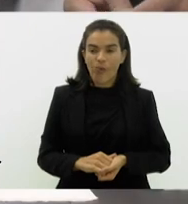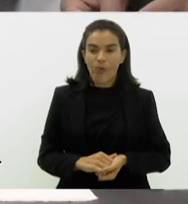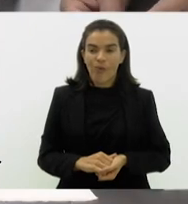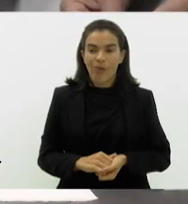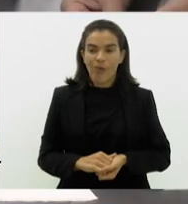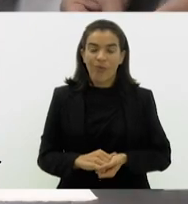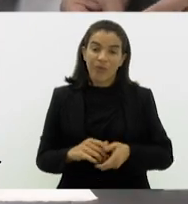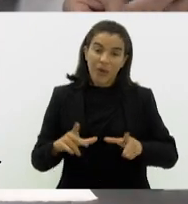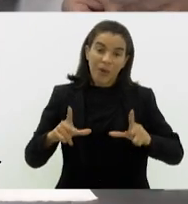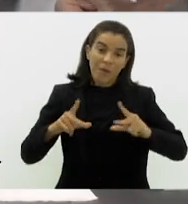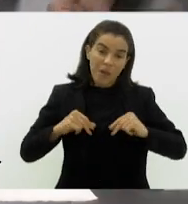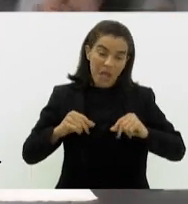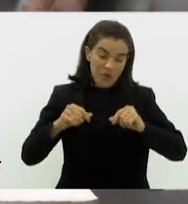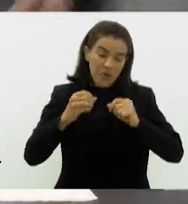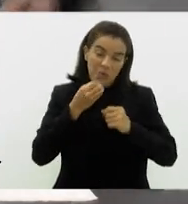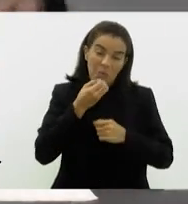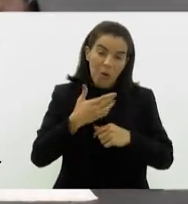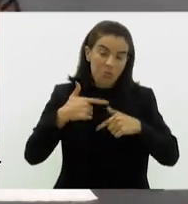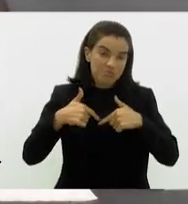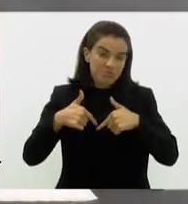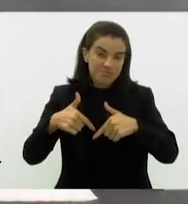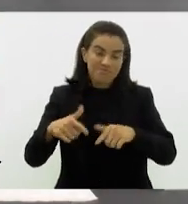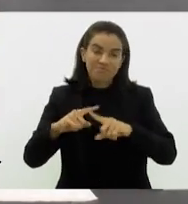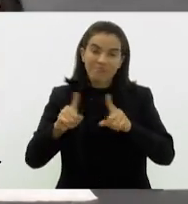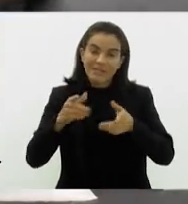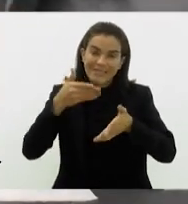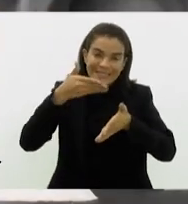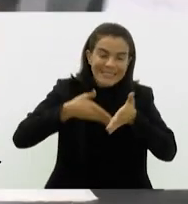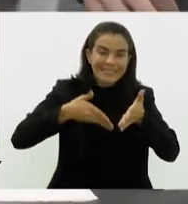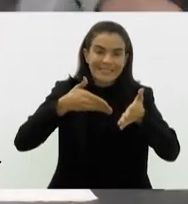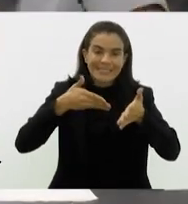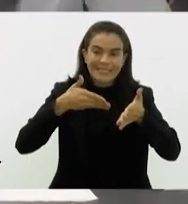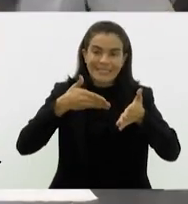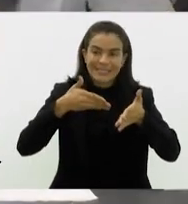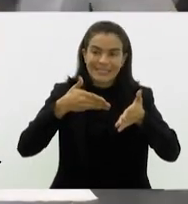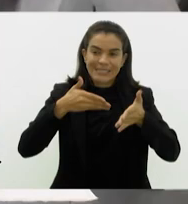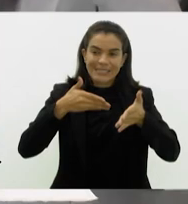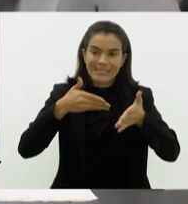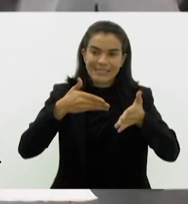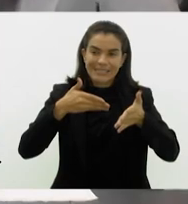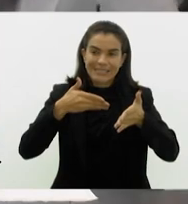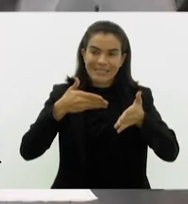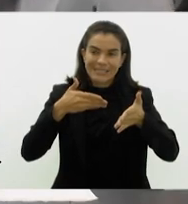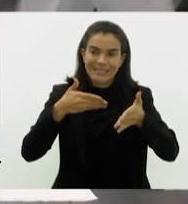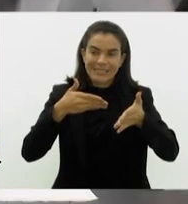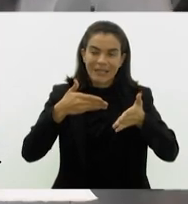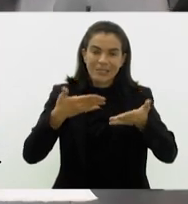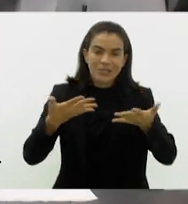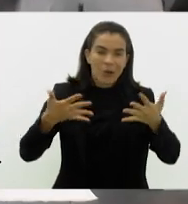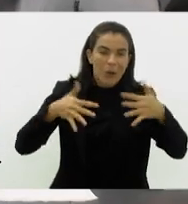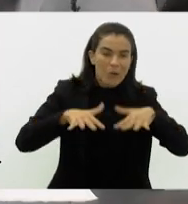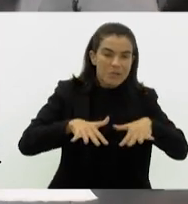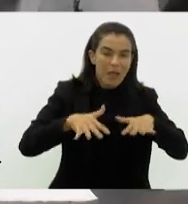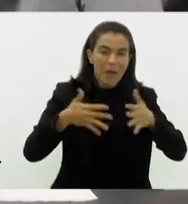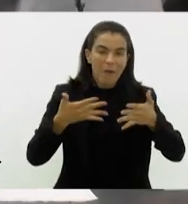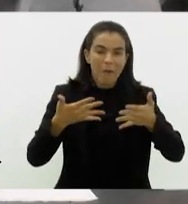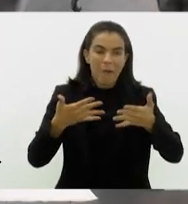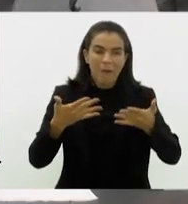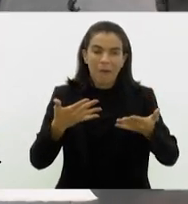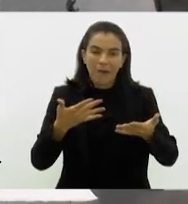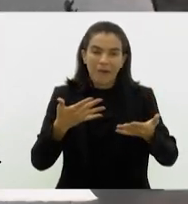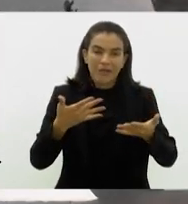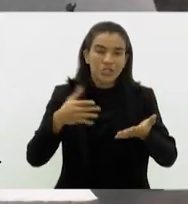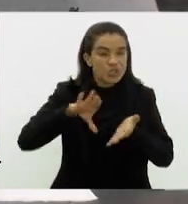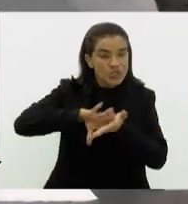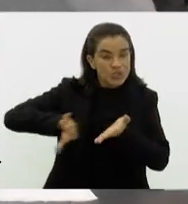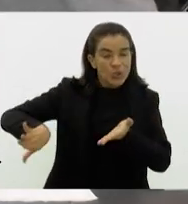É meritória a iniciativa, mas esbarra o excesso também de inclusão, pró-inclusão, acaba